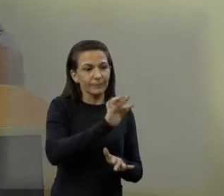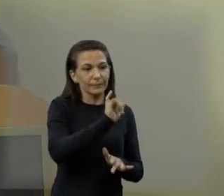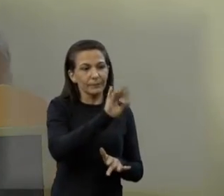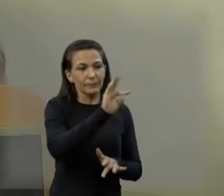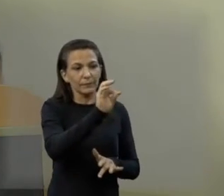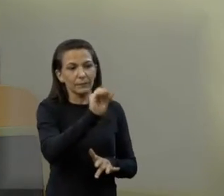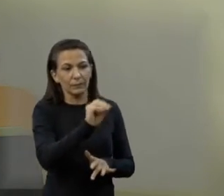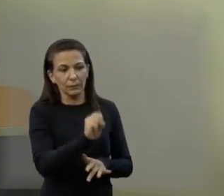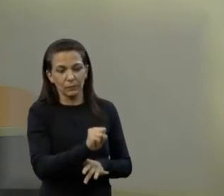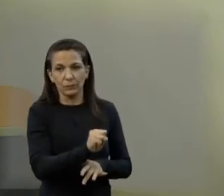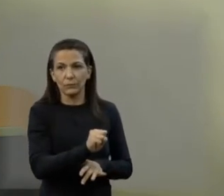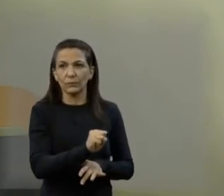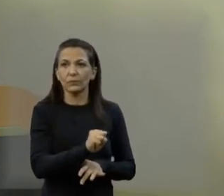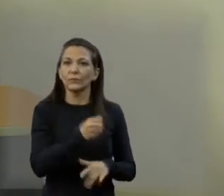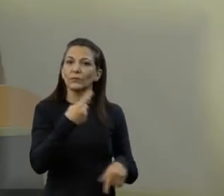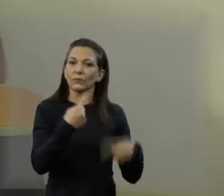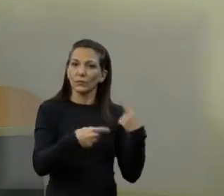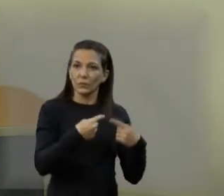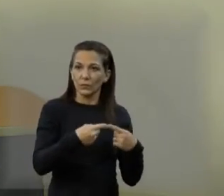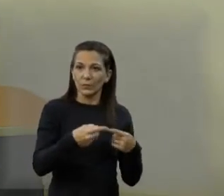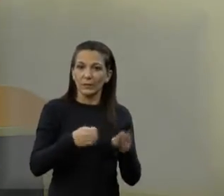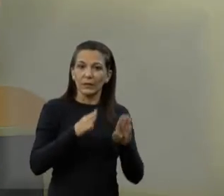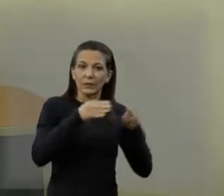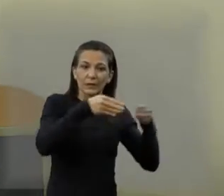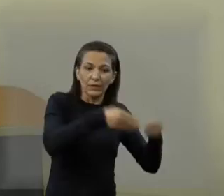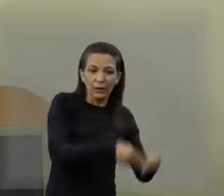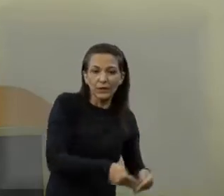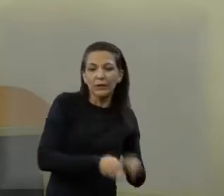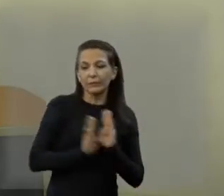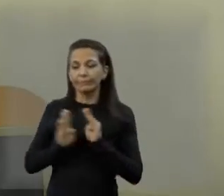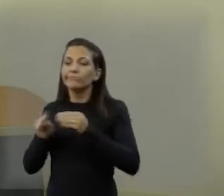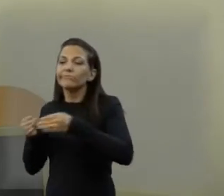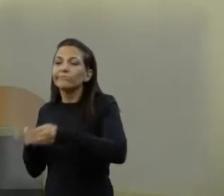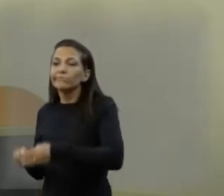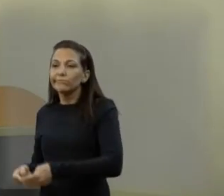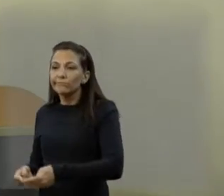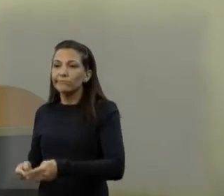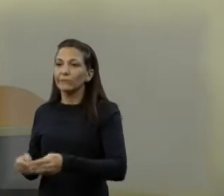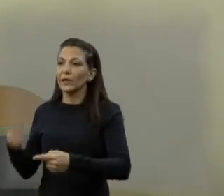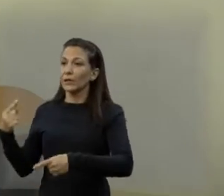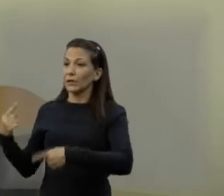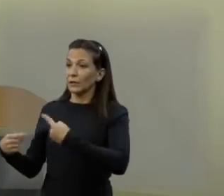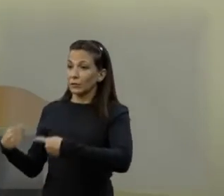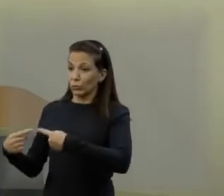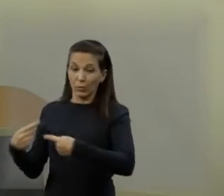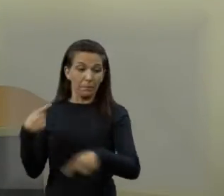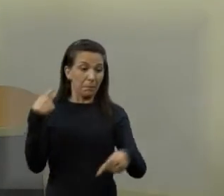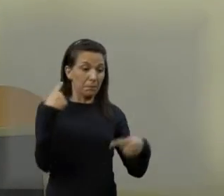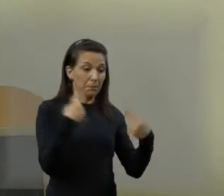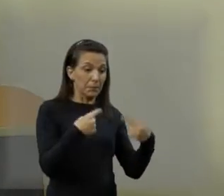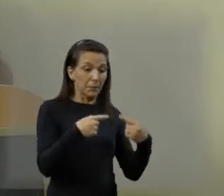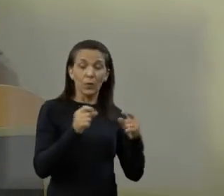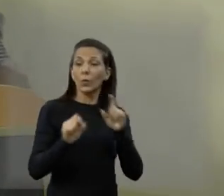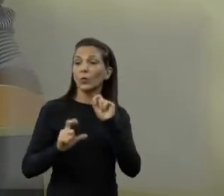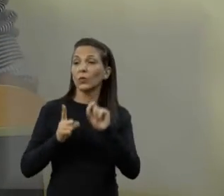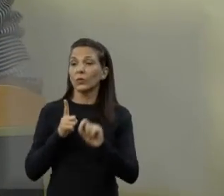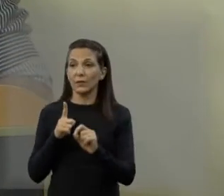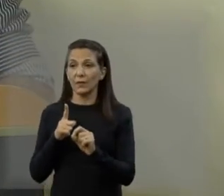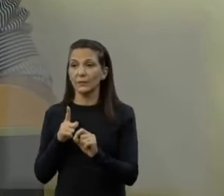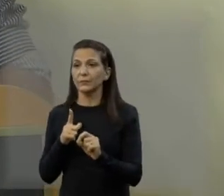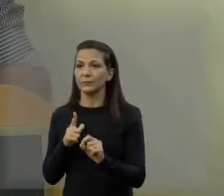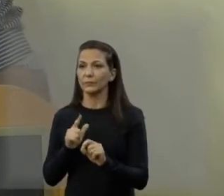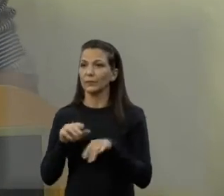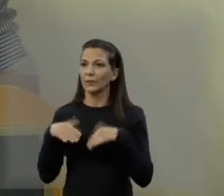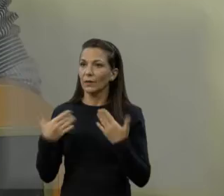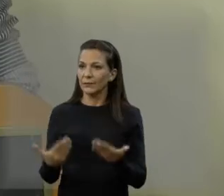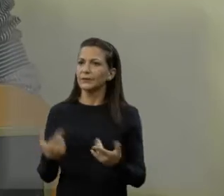isso não a gente não pode desconsiderar dessas funções Então quem é enterrada aqui que é enterrado lá isso me parece muito mato são naquela época quando o vereador de sua mãe que fala fala